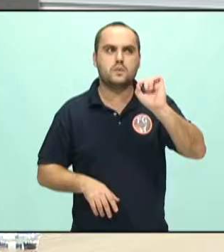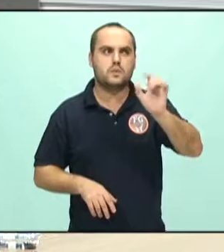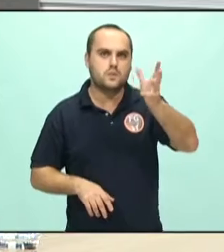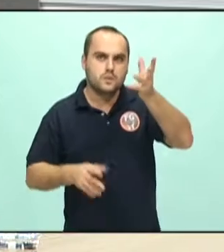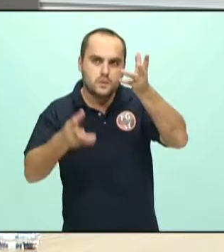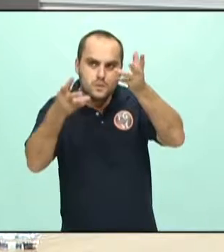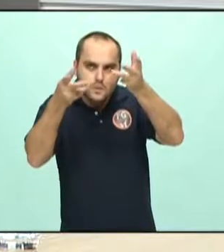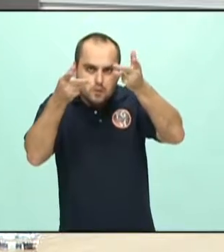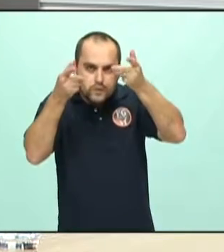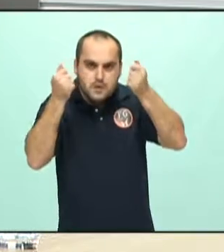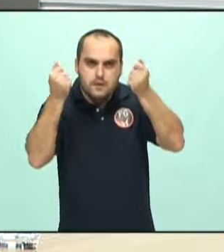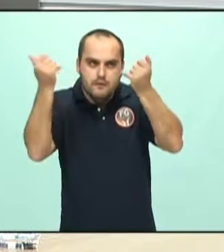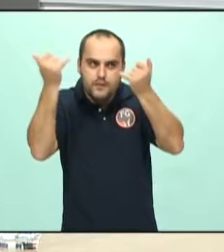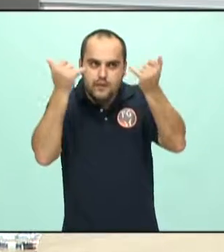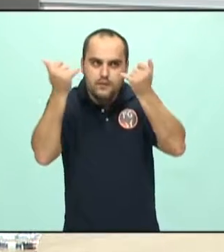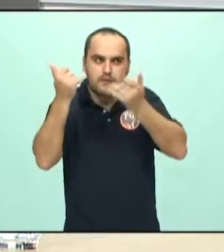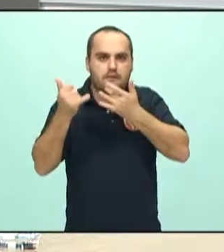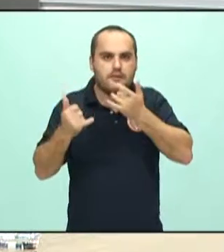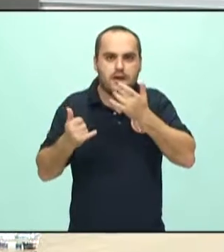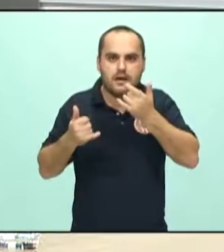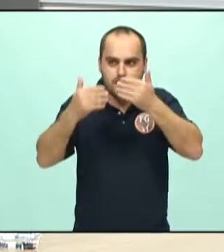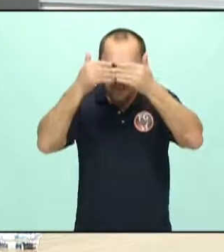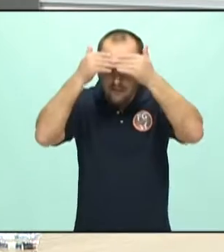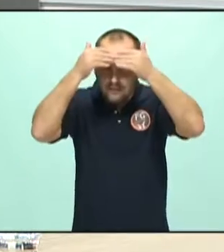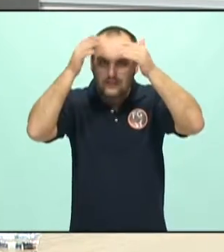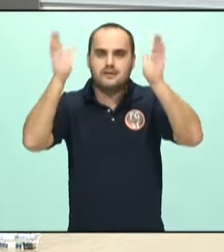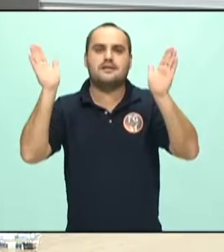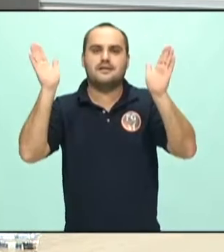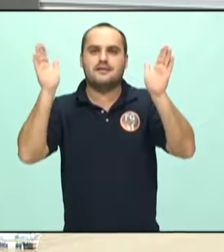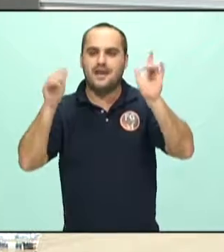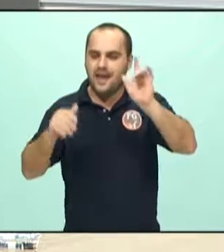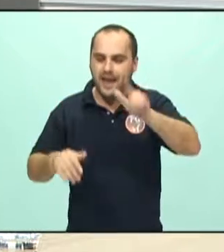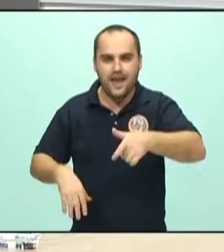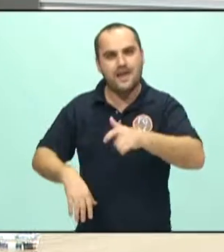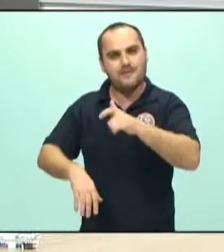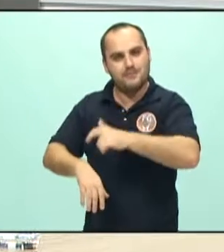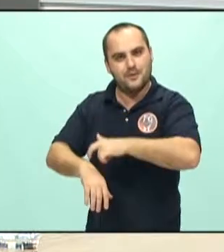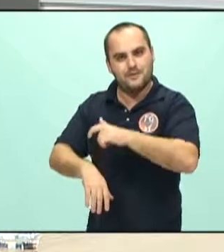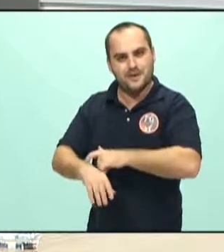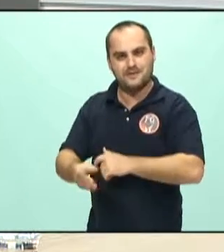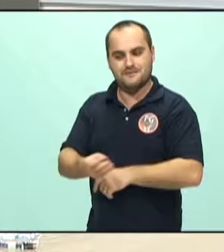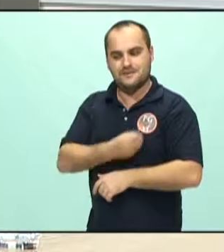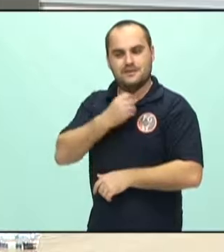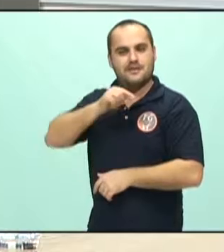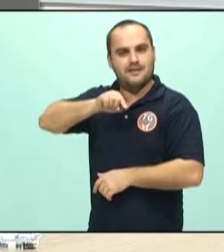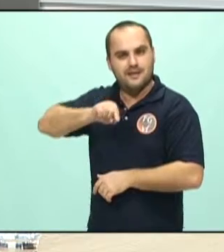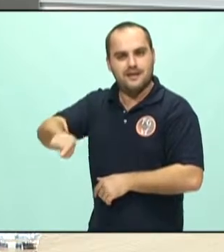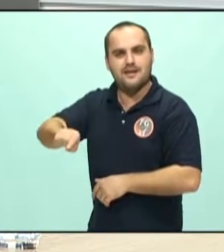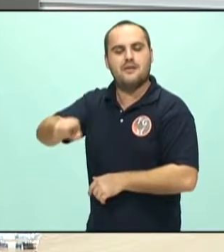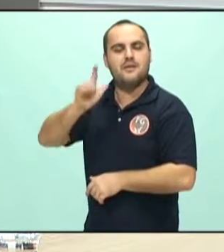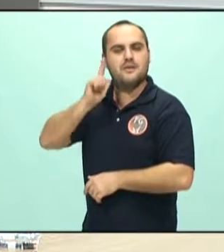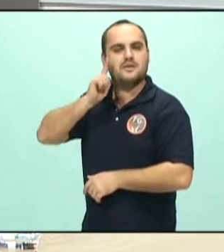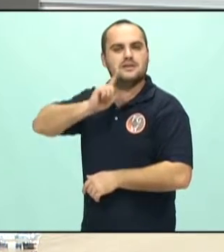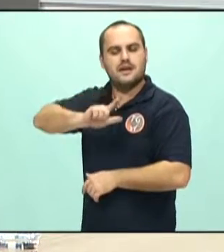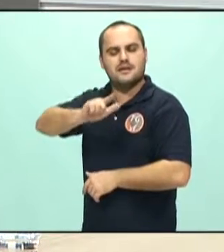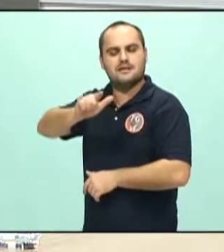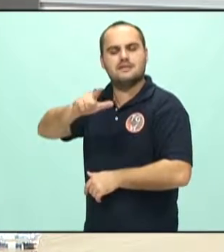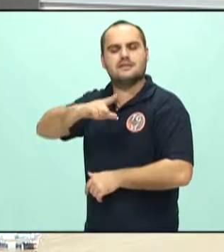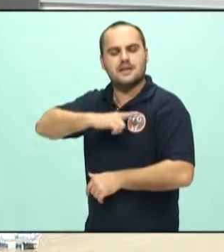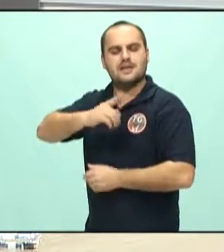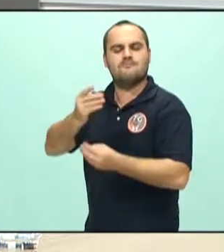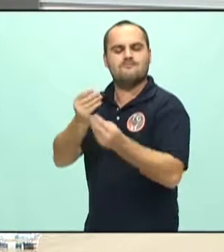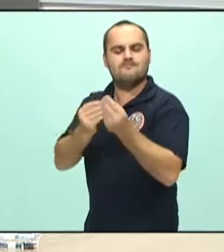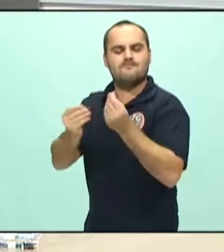mais informação então são os momentos como esse que a gente consegue trabalhar essas questões de sensibilização mesmo né